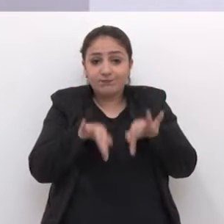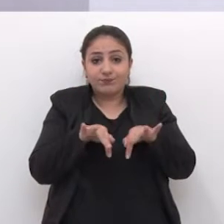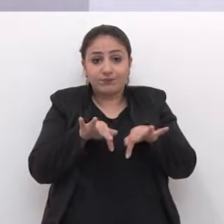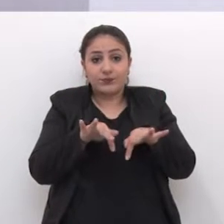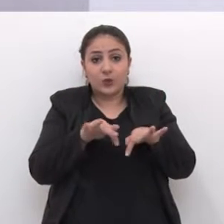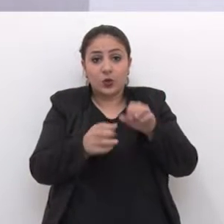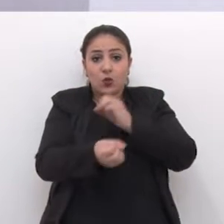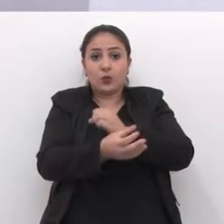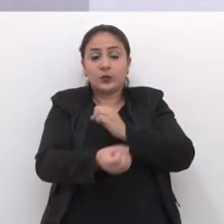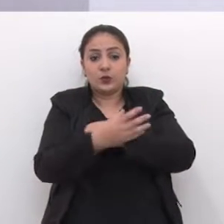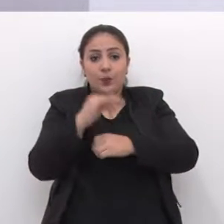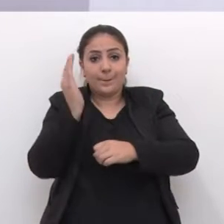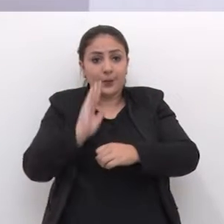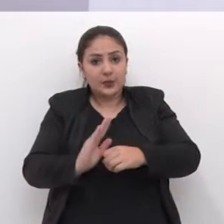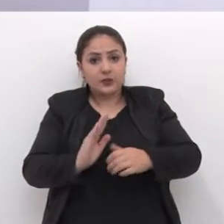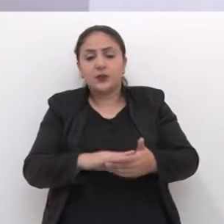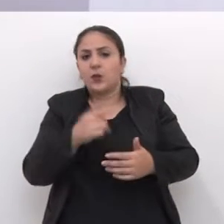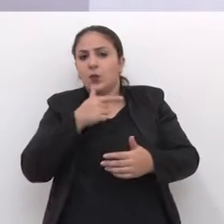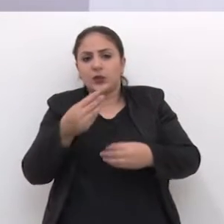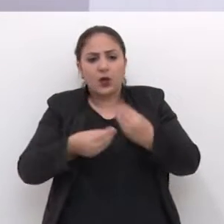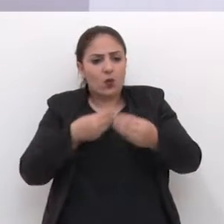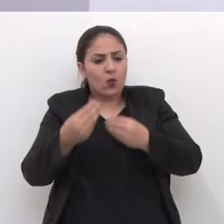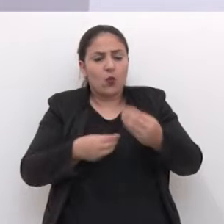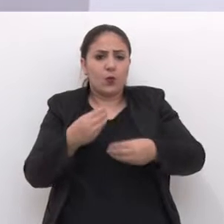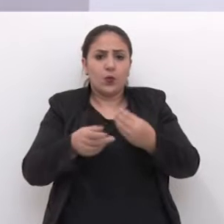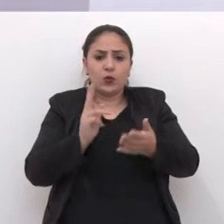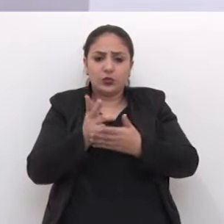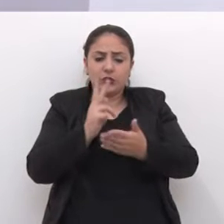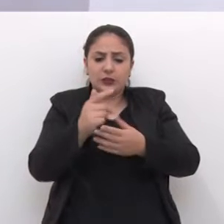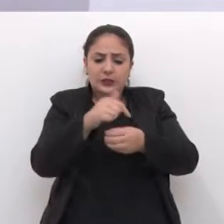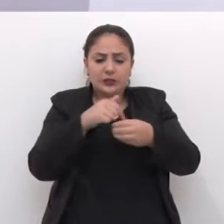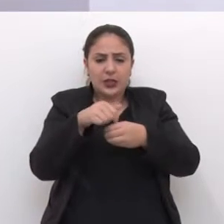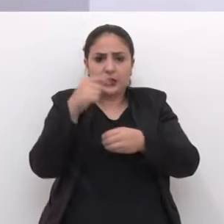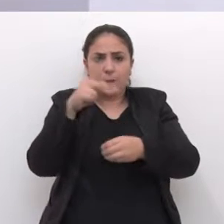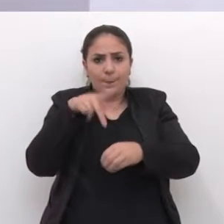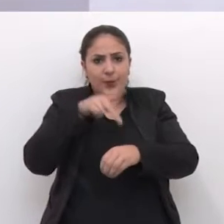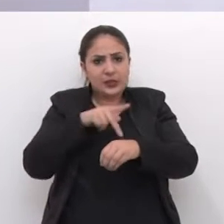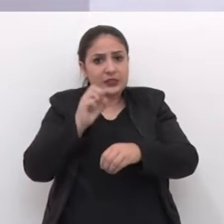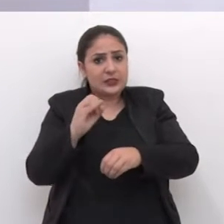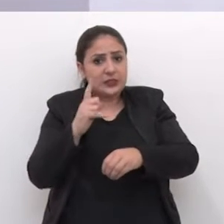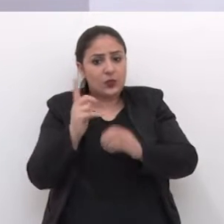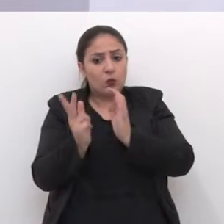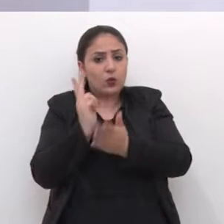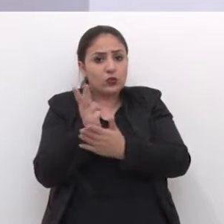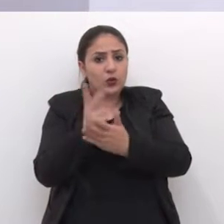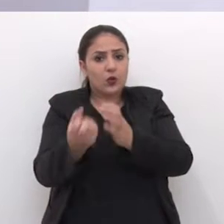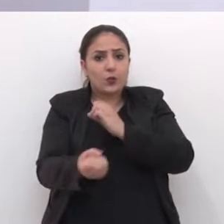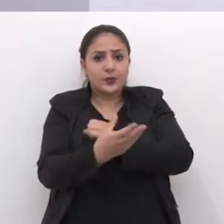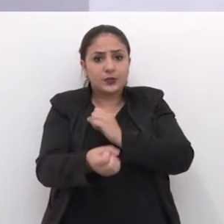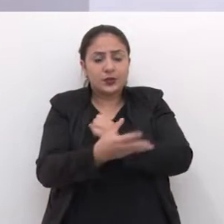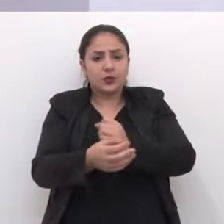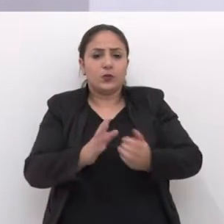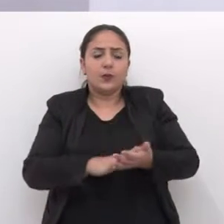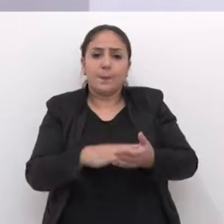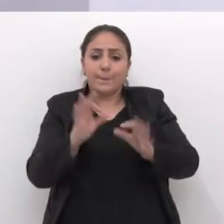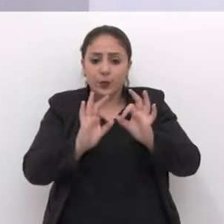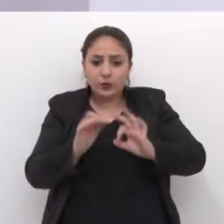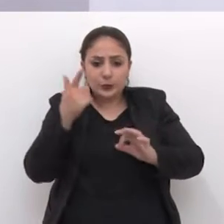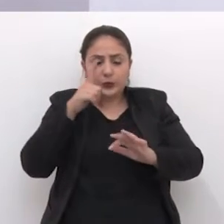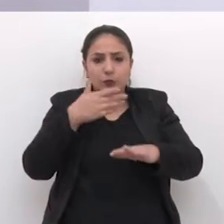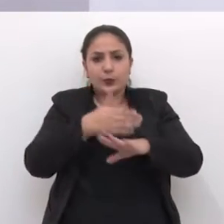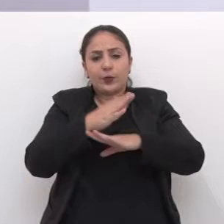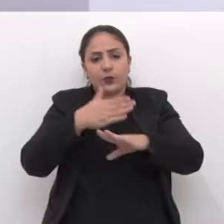acabarem com a corrupção no Brasil. Não tem mais como governar cidade, estado, país cheio de corrupção. E esse é um projeto que tem que ser aprovado